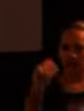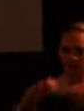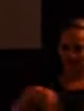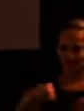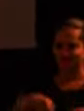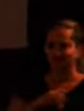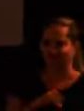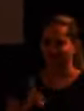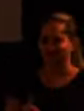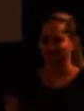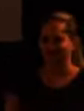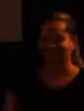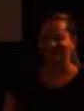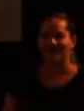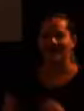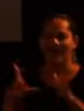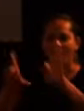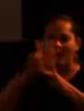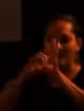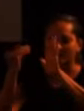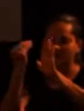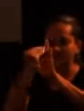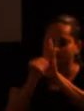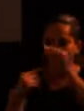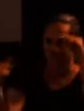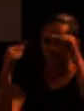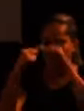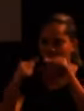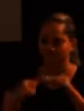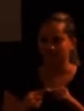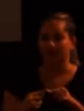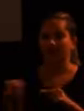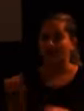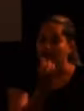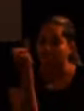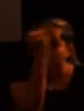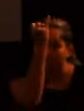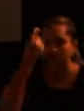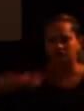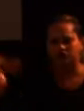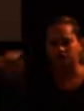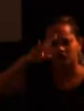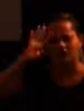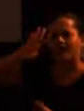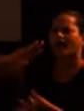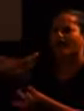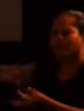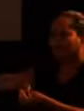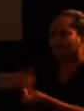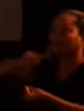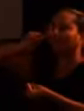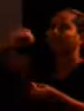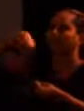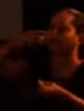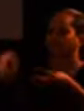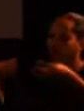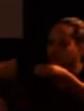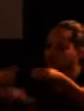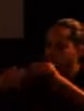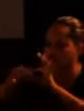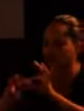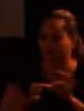para poder aplicar a lei. Então é fundamental entender as partes e juntar cada parte aí no entendimento do